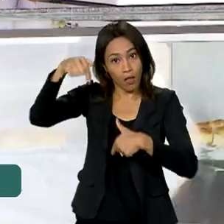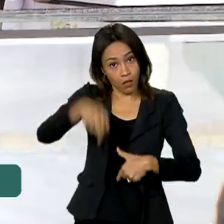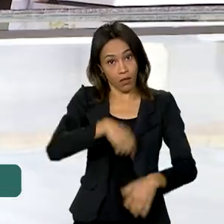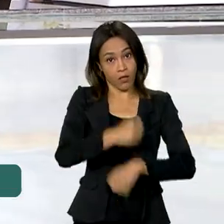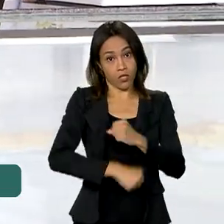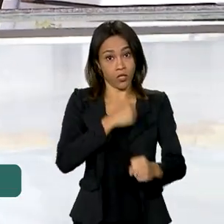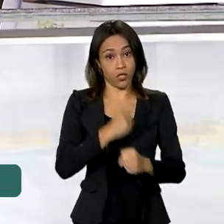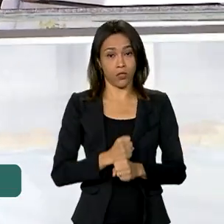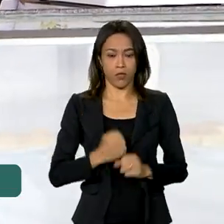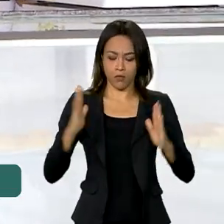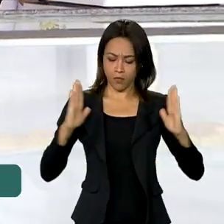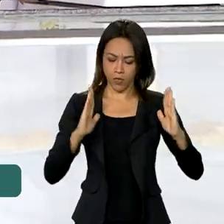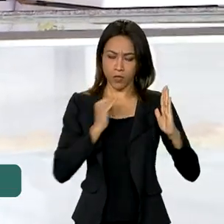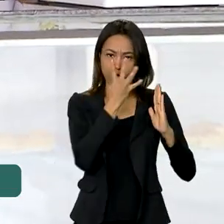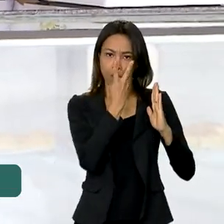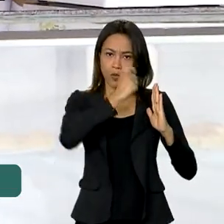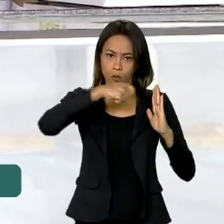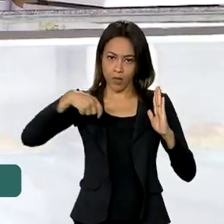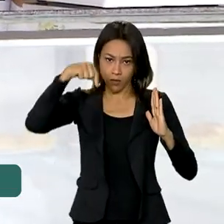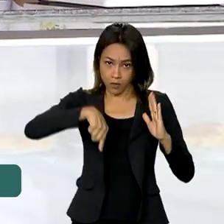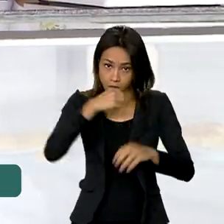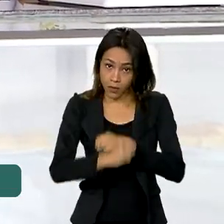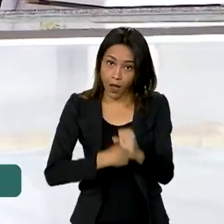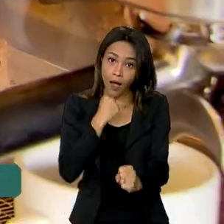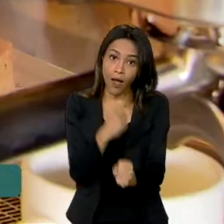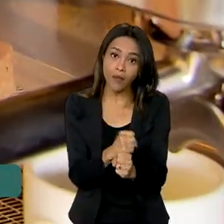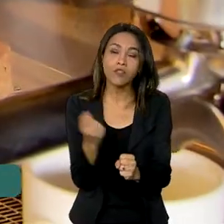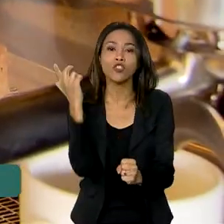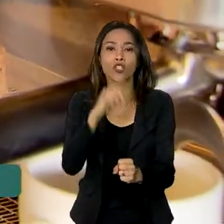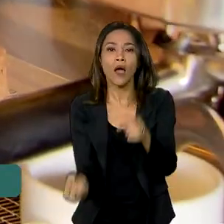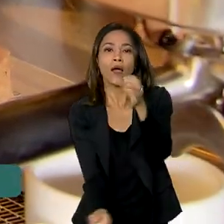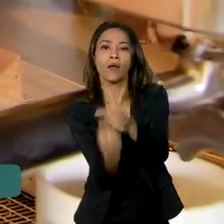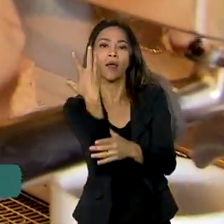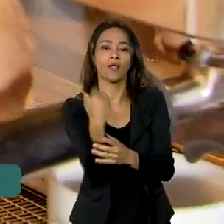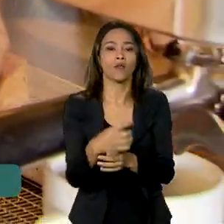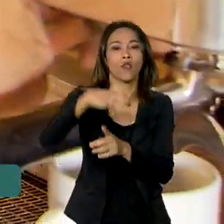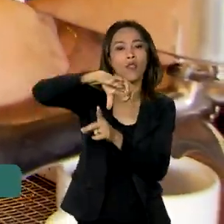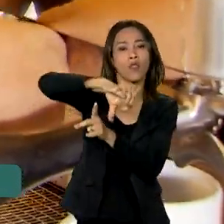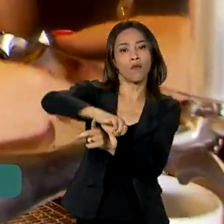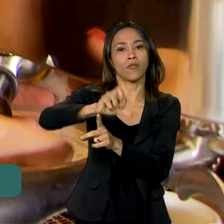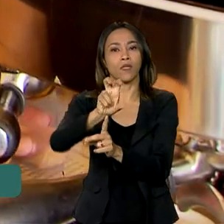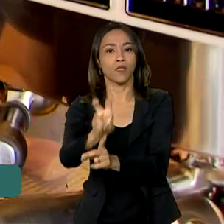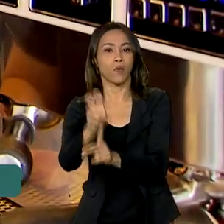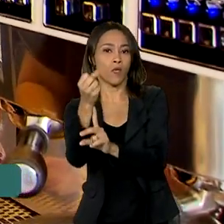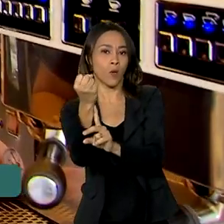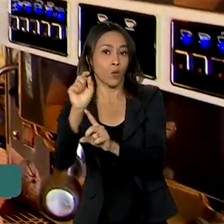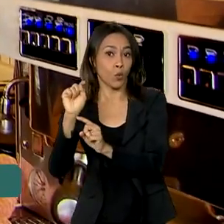Nos primeiros 4 meses de 2024, foram criados